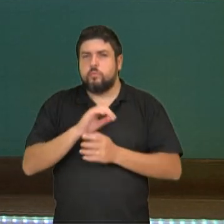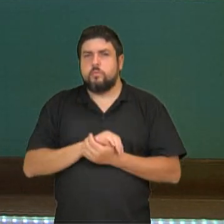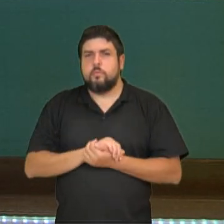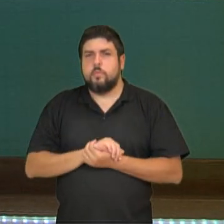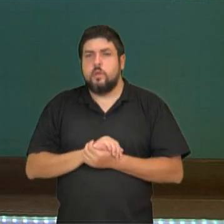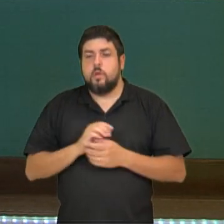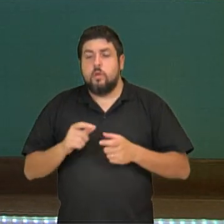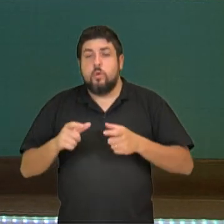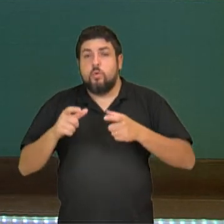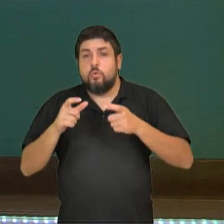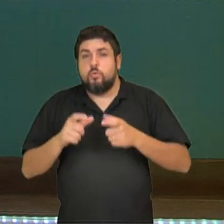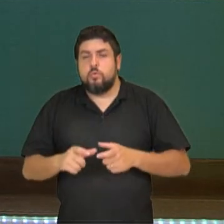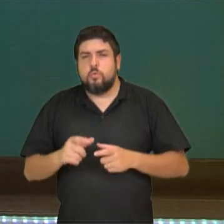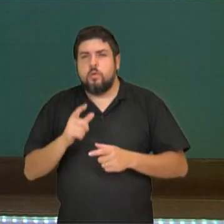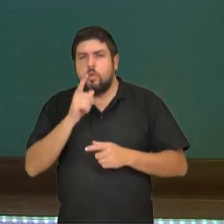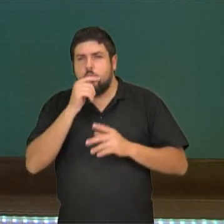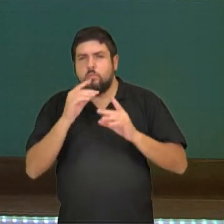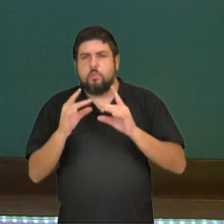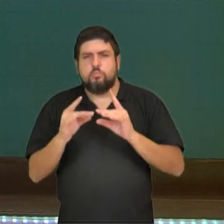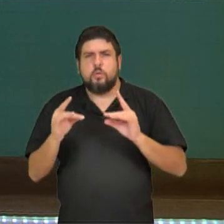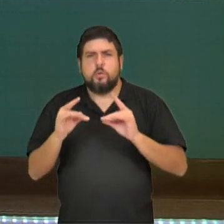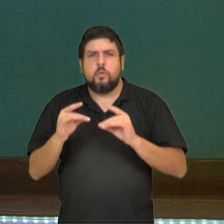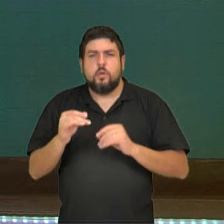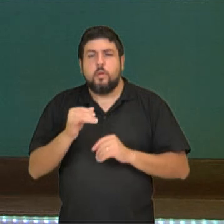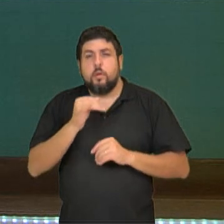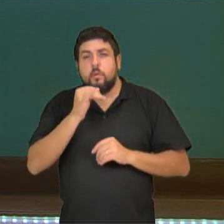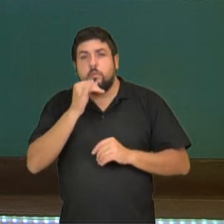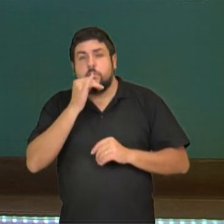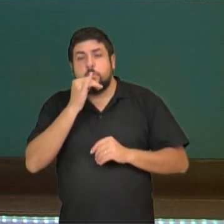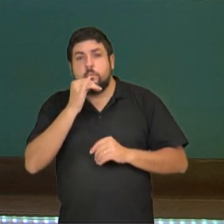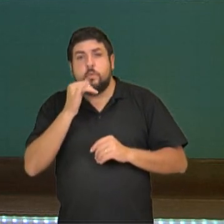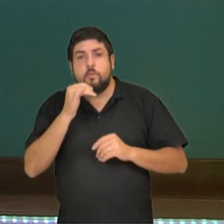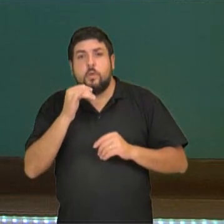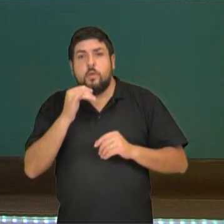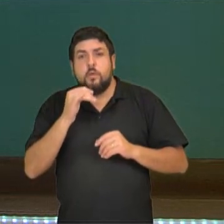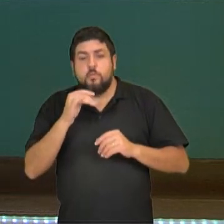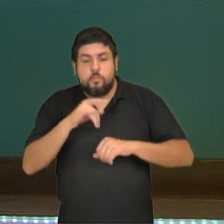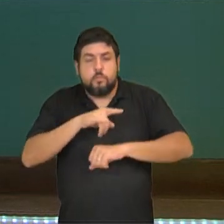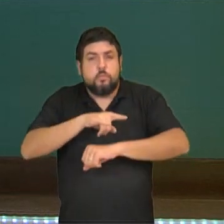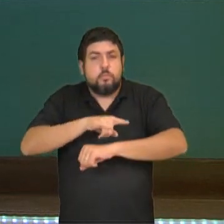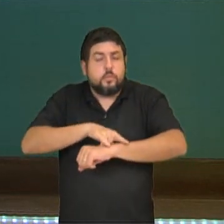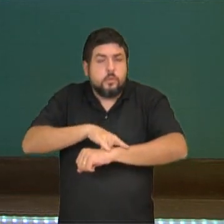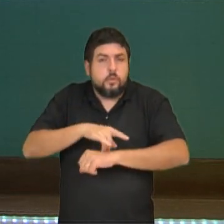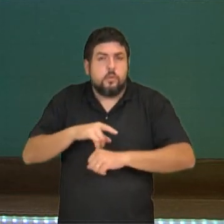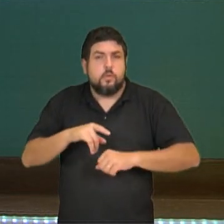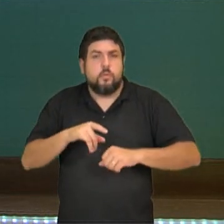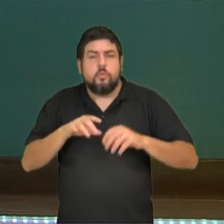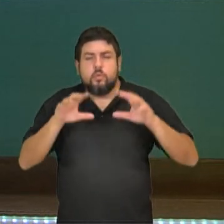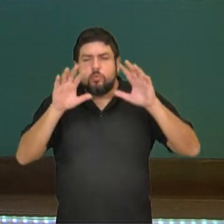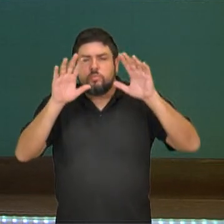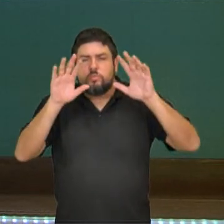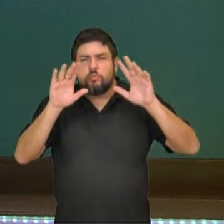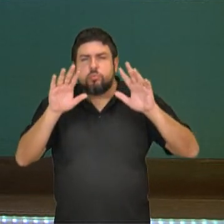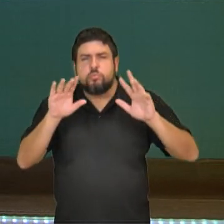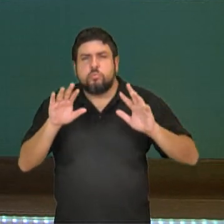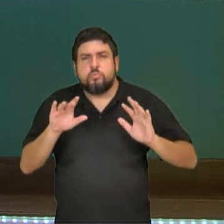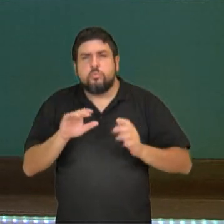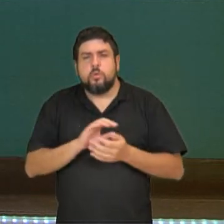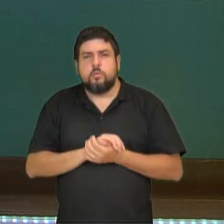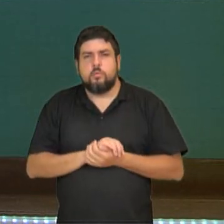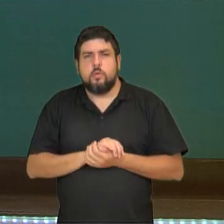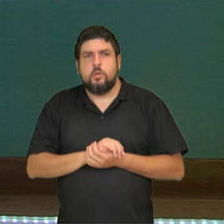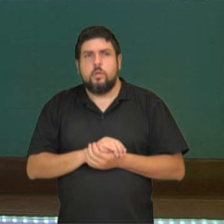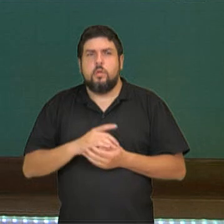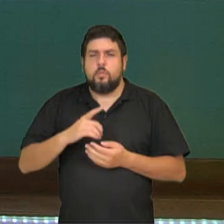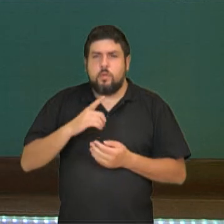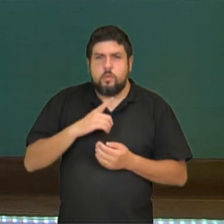úmidos, percebam o ambiente úmido, como cantos de paredes ou banheiros. E quando eles têm essa multiplicação e tem